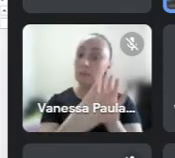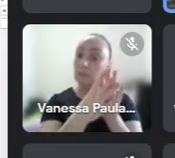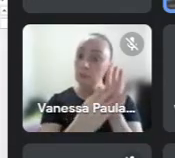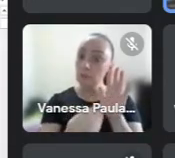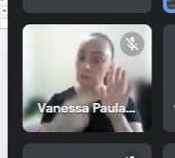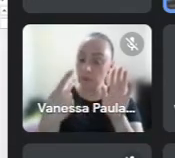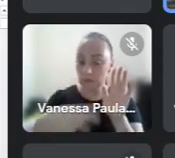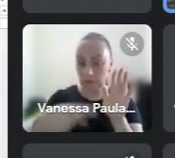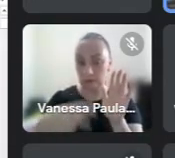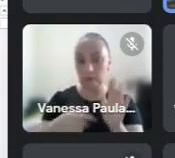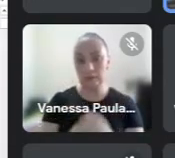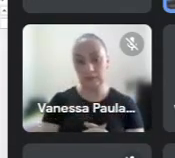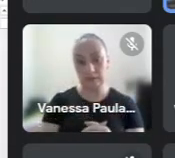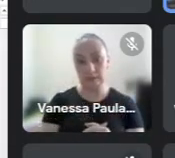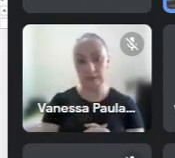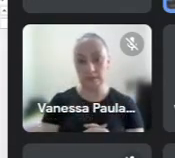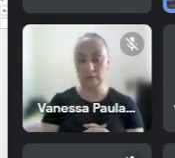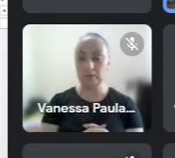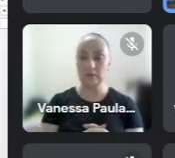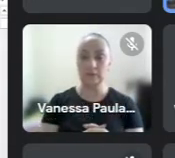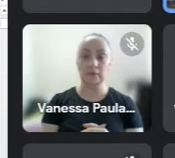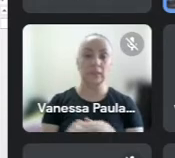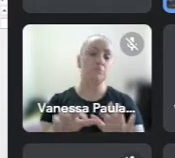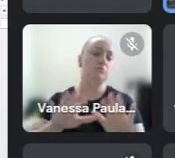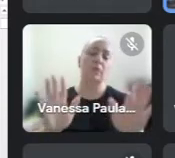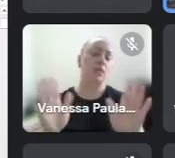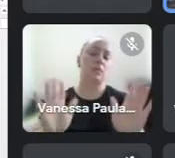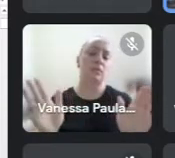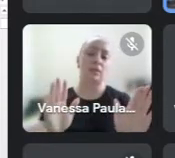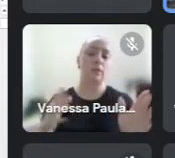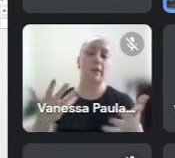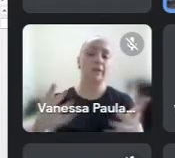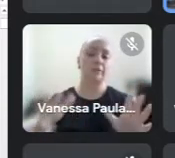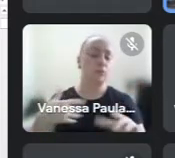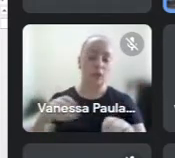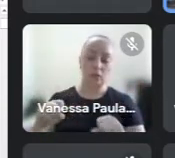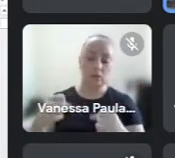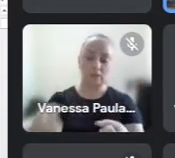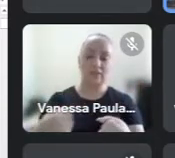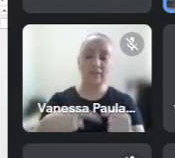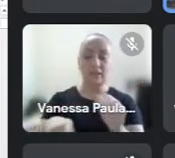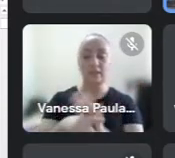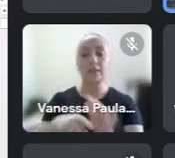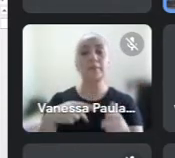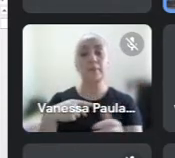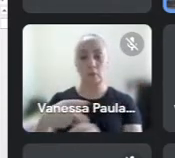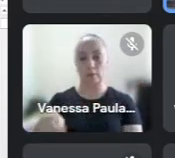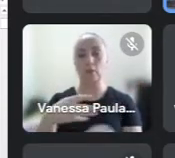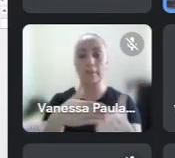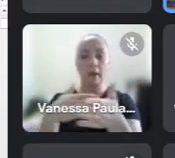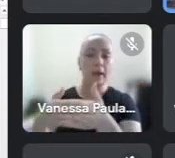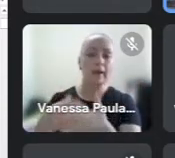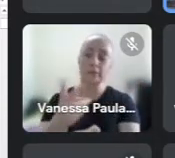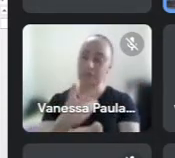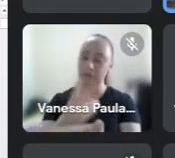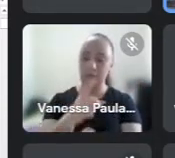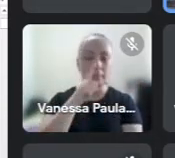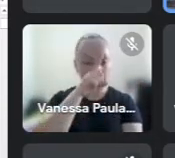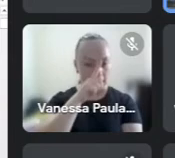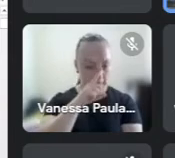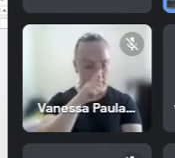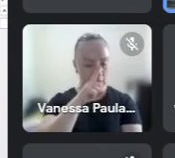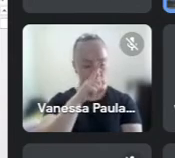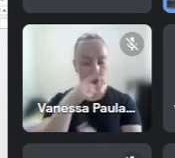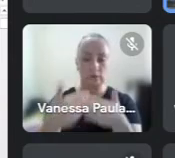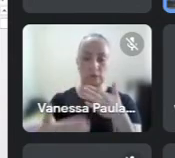aqui, sem querer defender as barragens, obviamente, né? Porque elas são perigosas de qualquer forma,